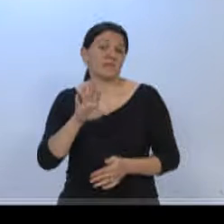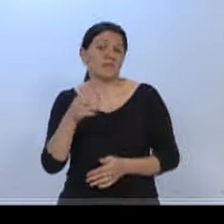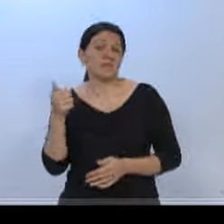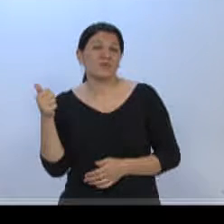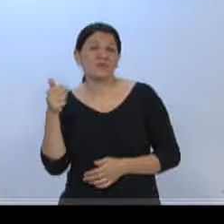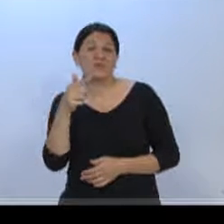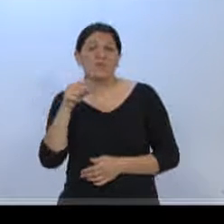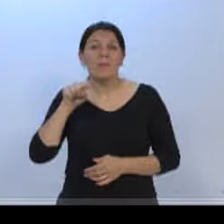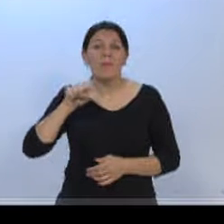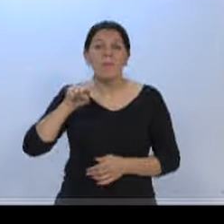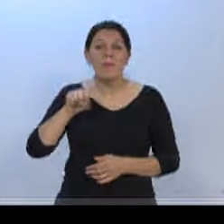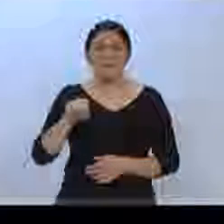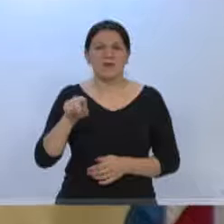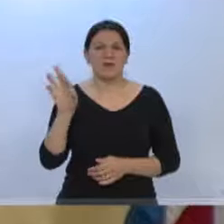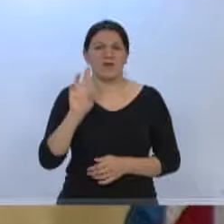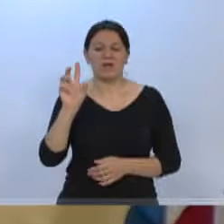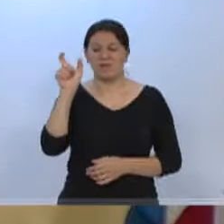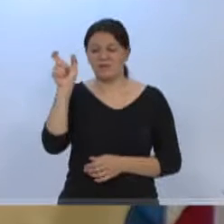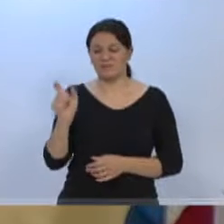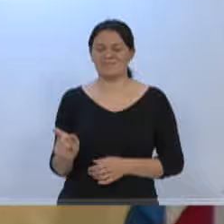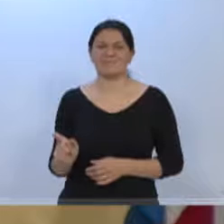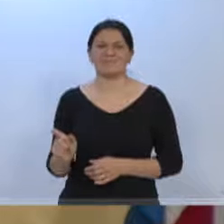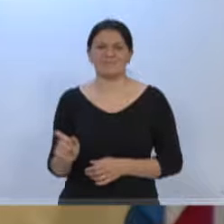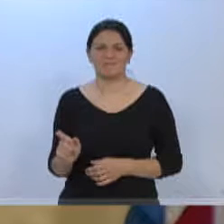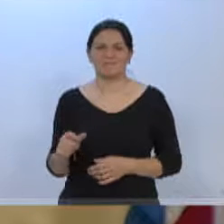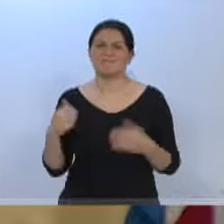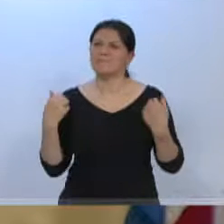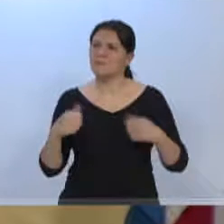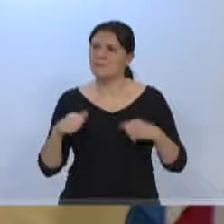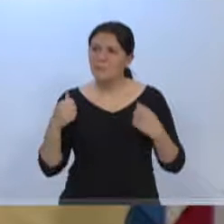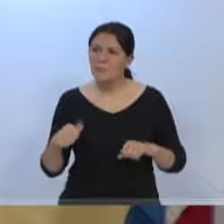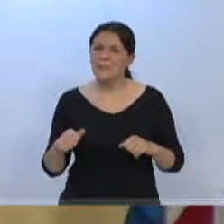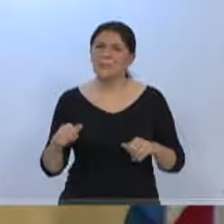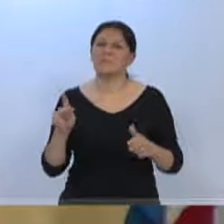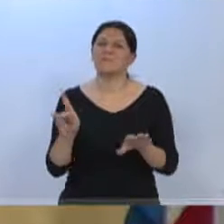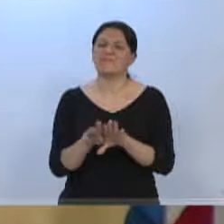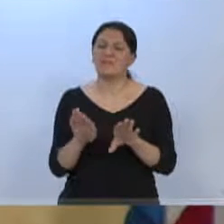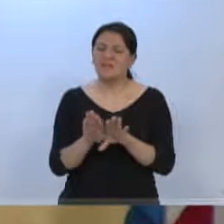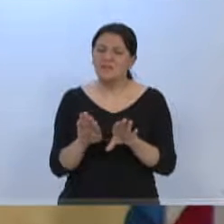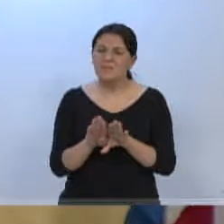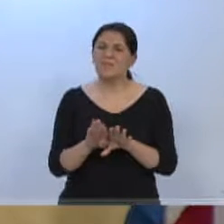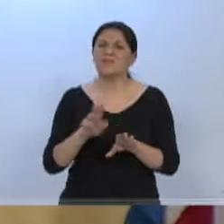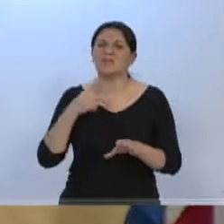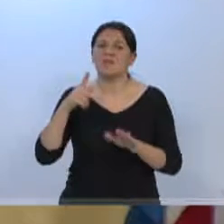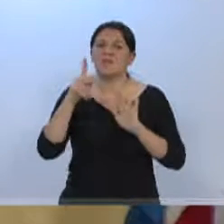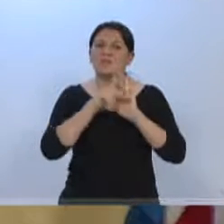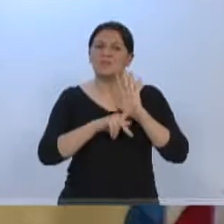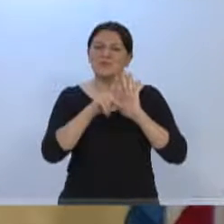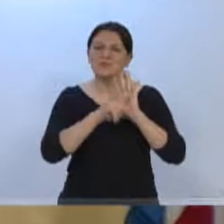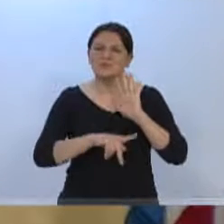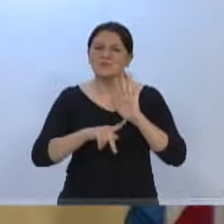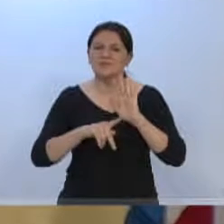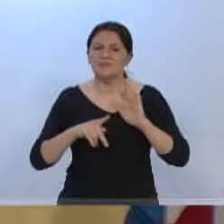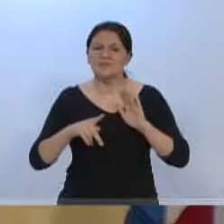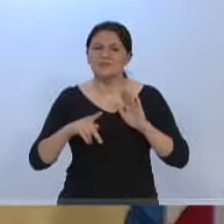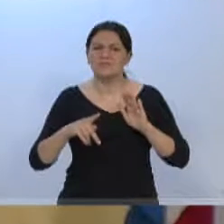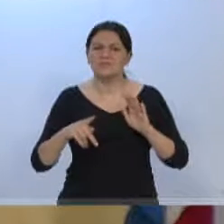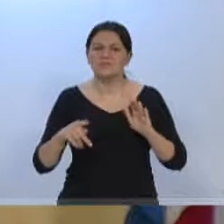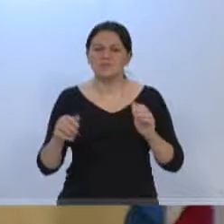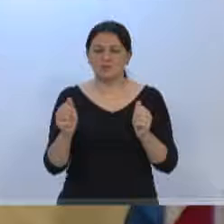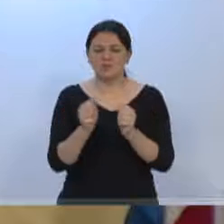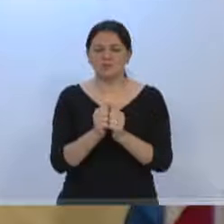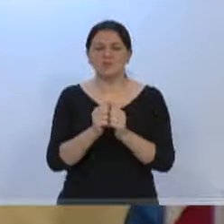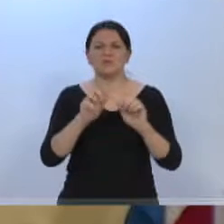mil em relação por pessoa, né? E nós precisamos fomentar cada vez mais esses projetos com a iniciativa privada.